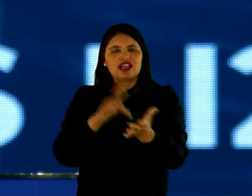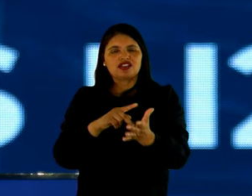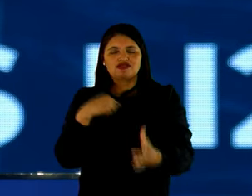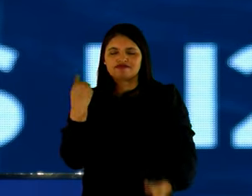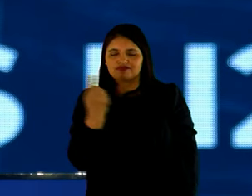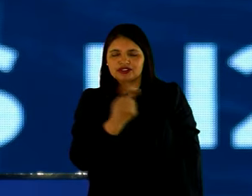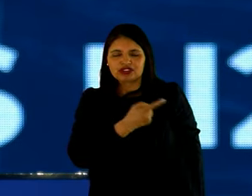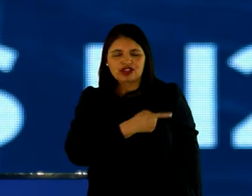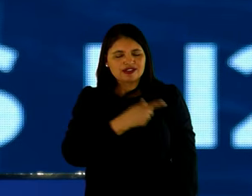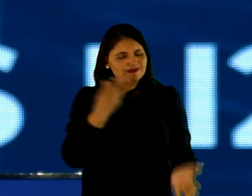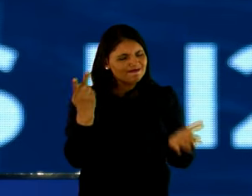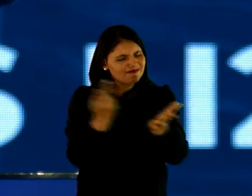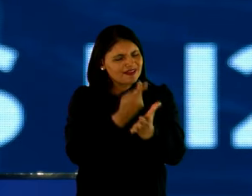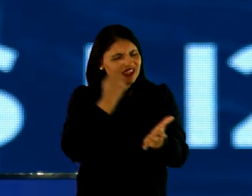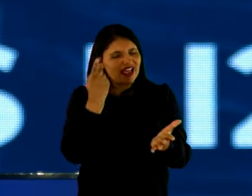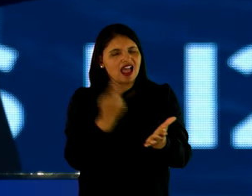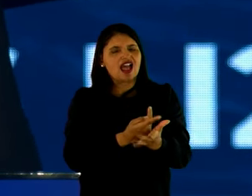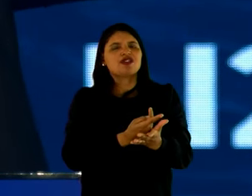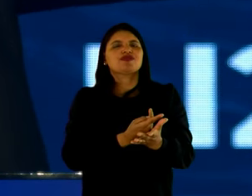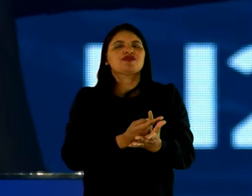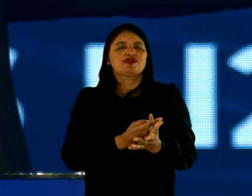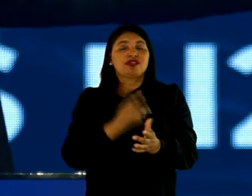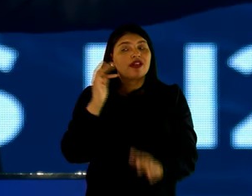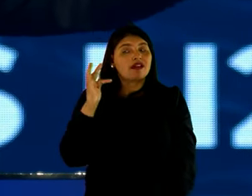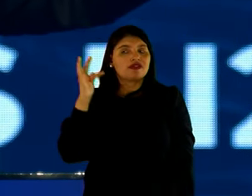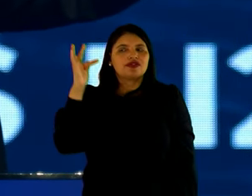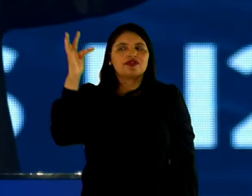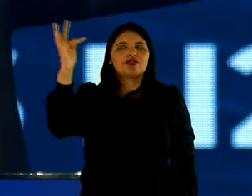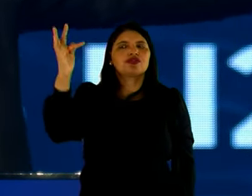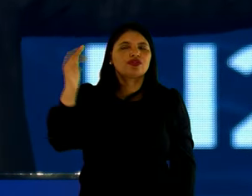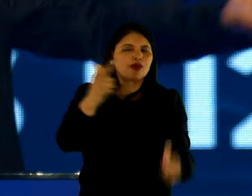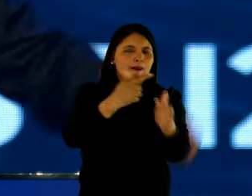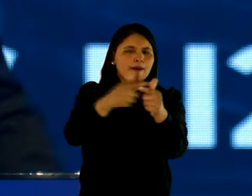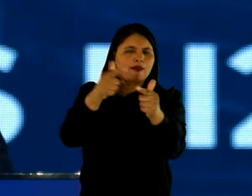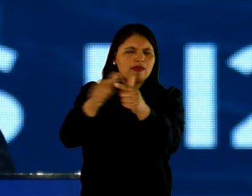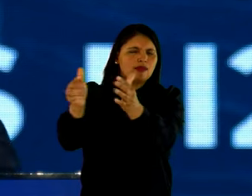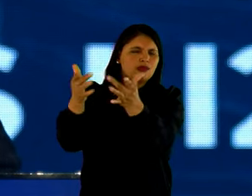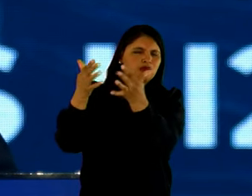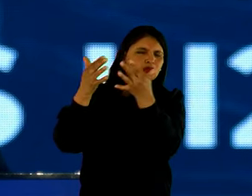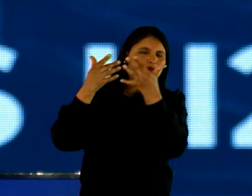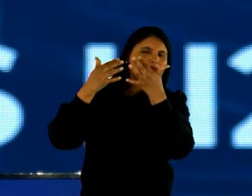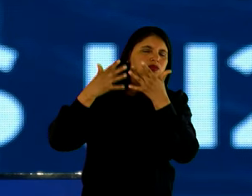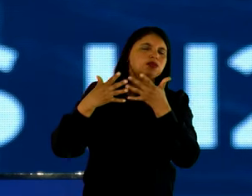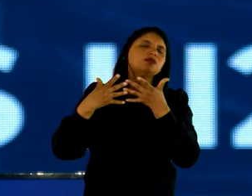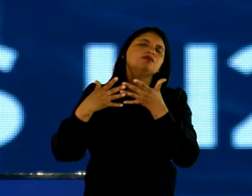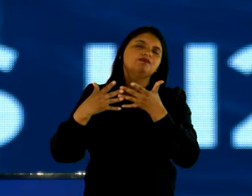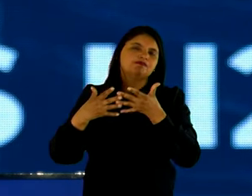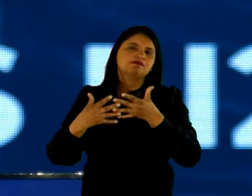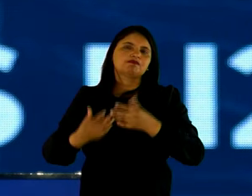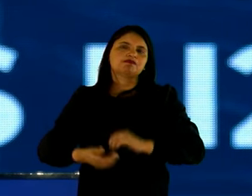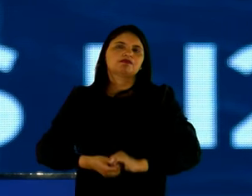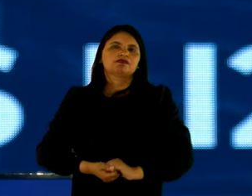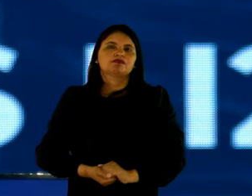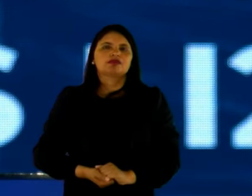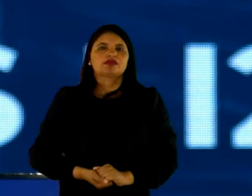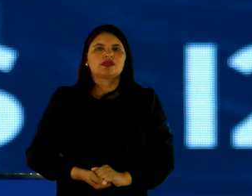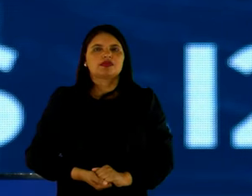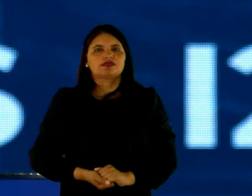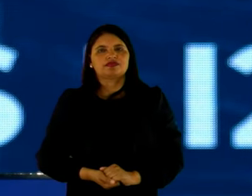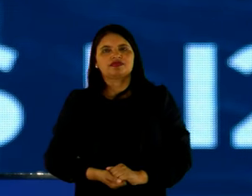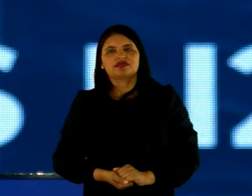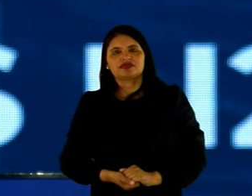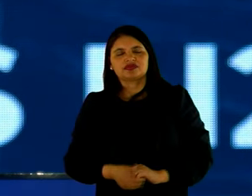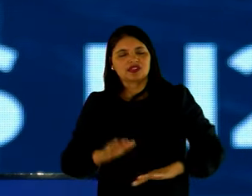lá. Eu vou para Tarses. Tá do outro lado. É o oposto. Não quero nem saber de quem vai sofrer lá em